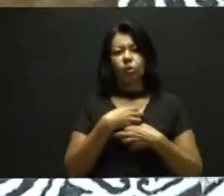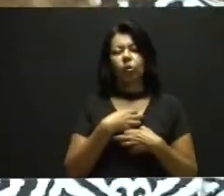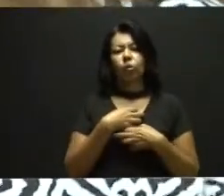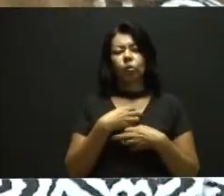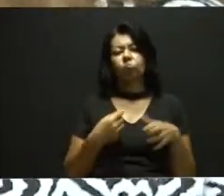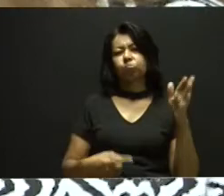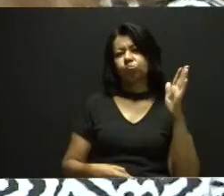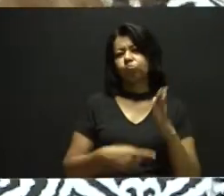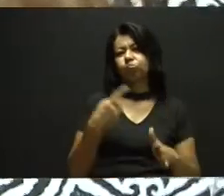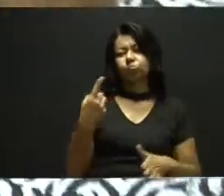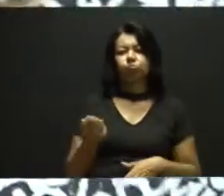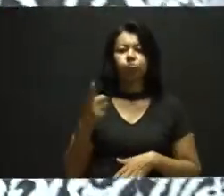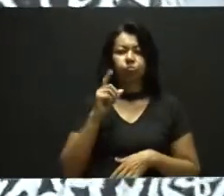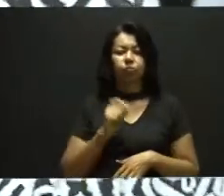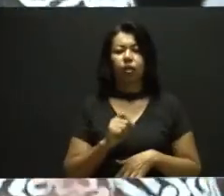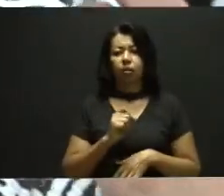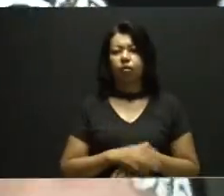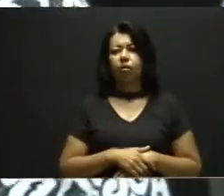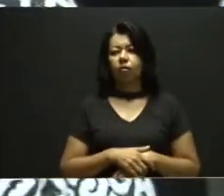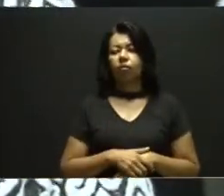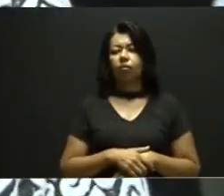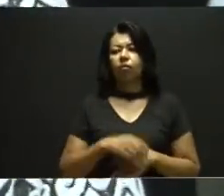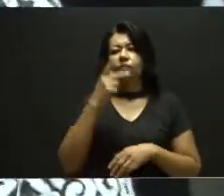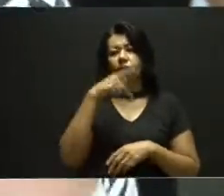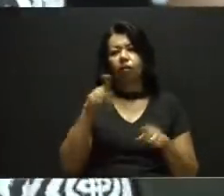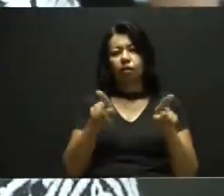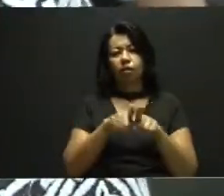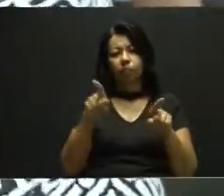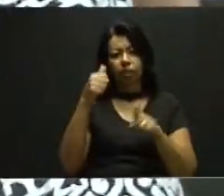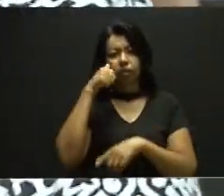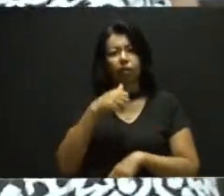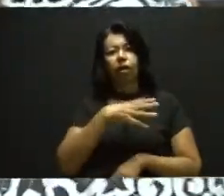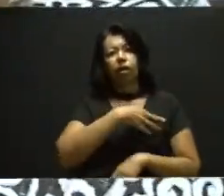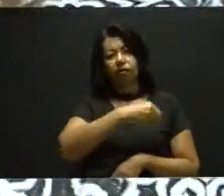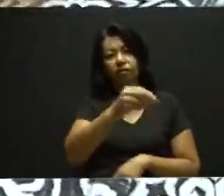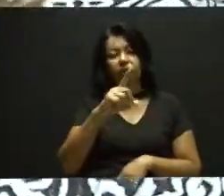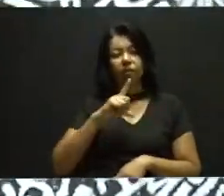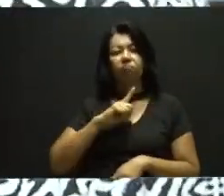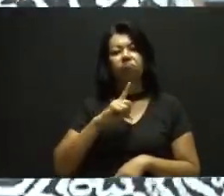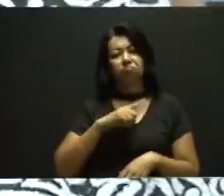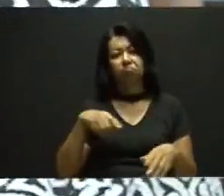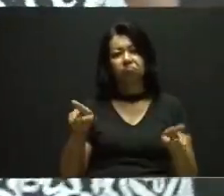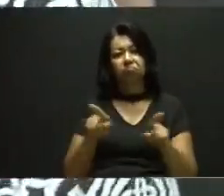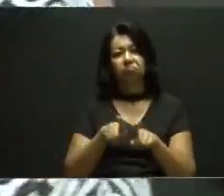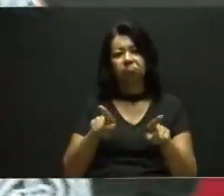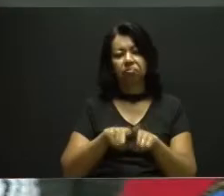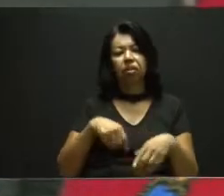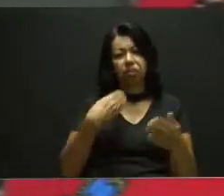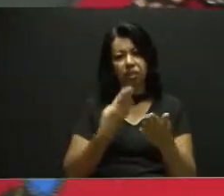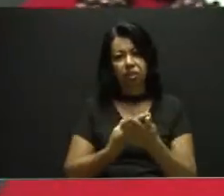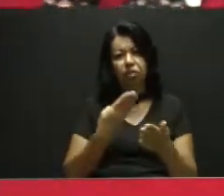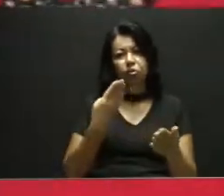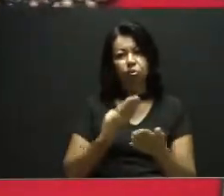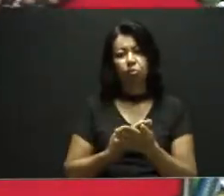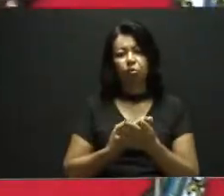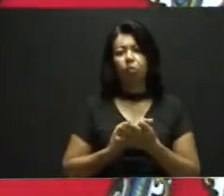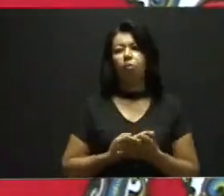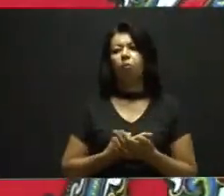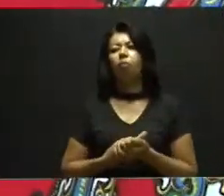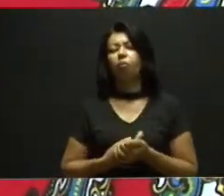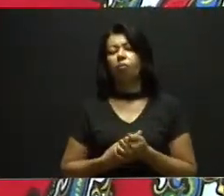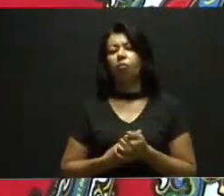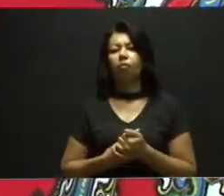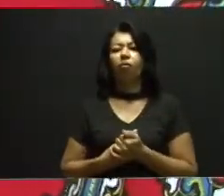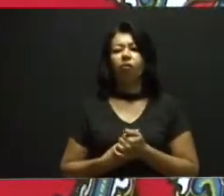privilegiada e fala também que a minha filha é minha filha teve algumas aulas de comportamento de etiqueta de